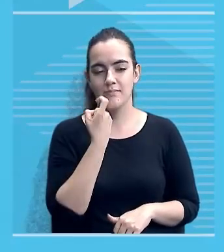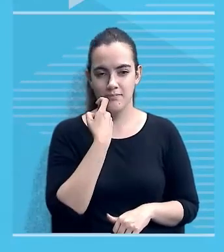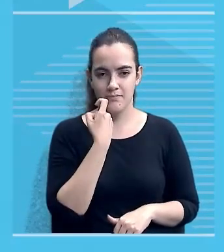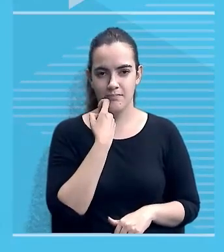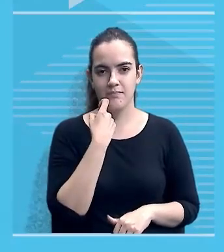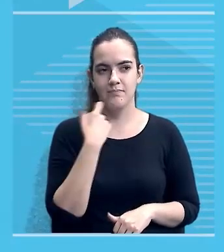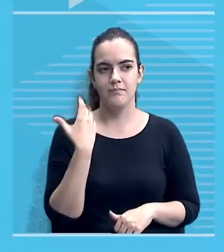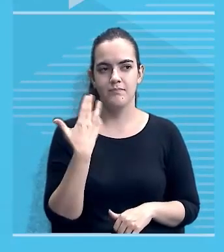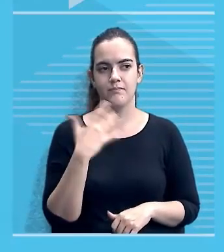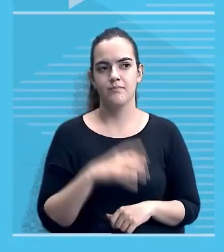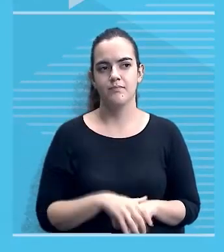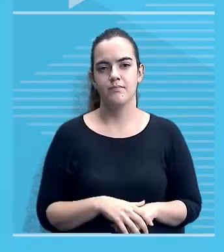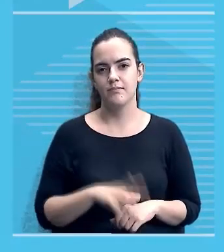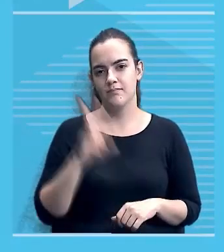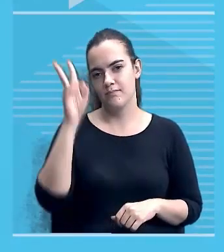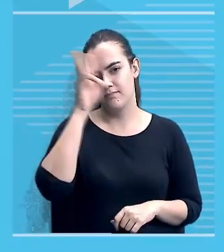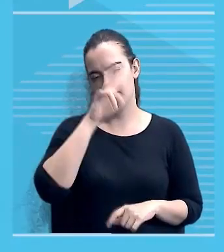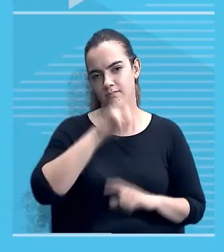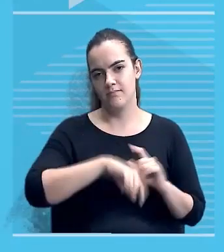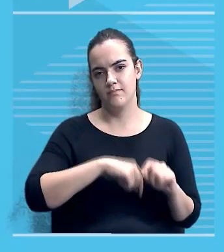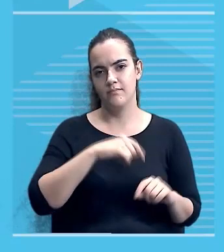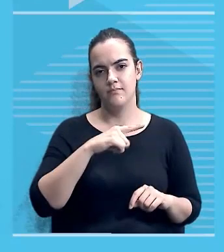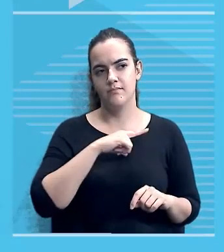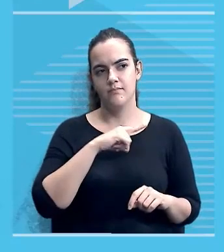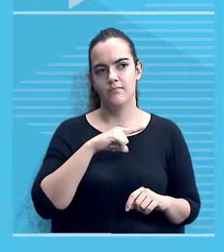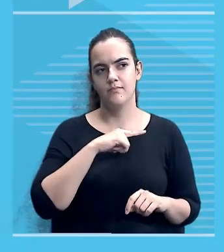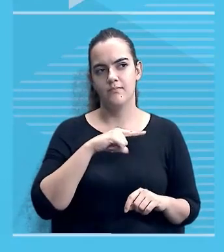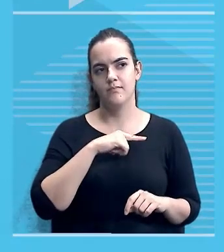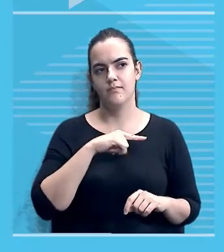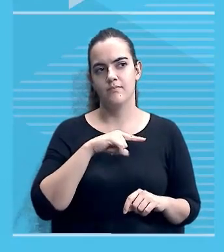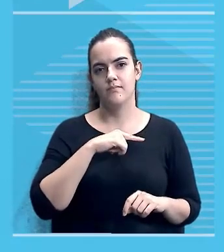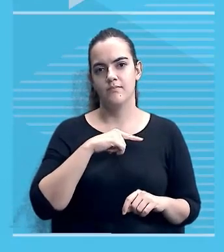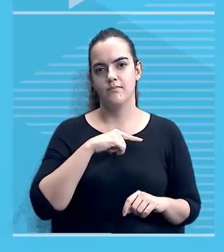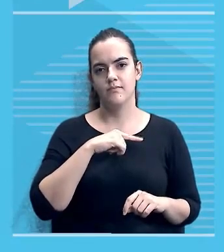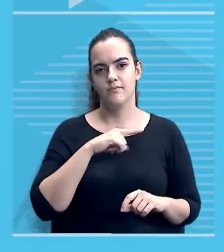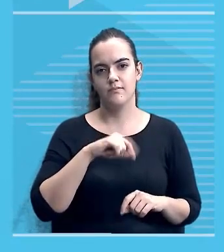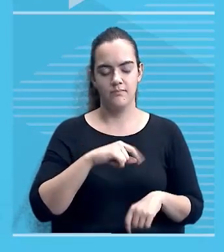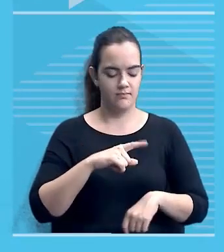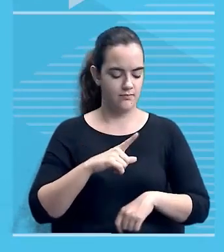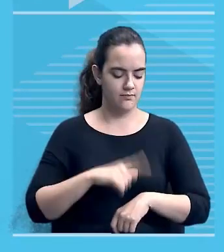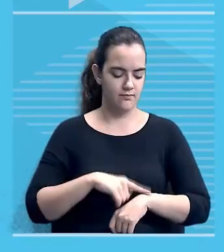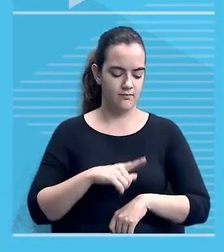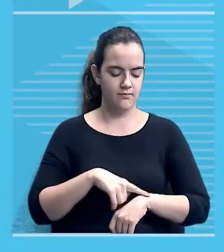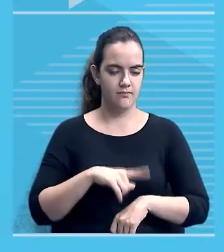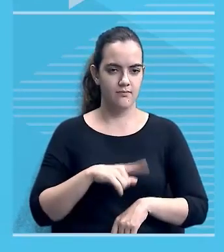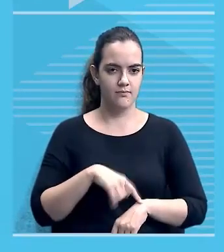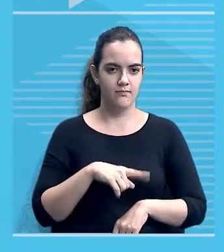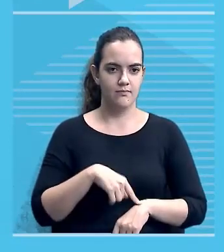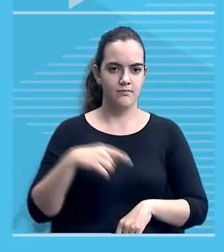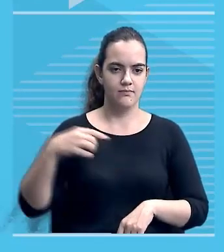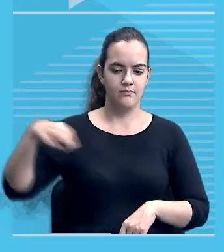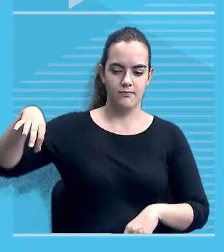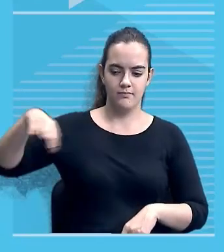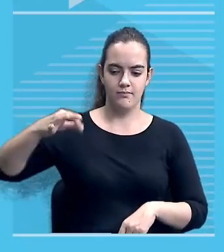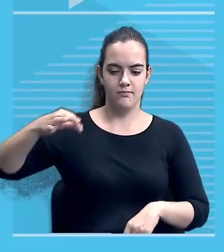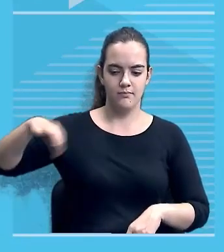aquela estrutura que tem no relógio que fica fazendo esse movimento tá então